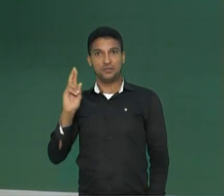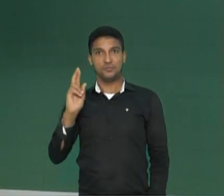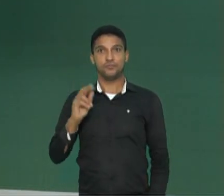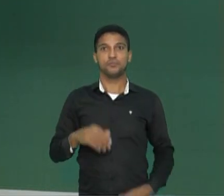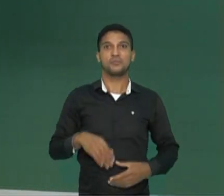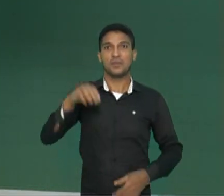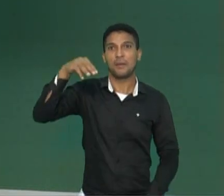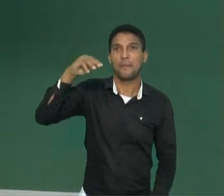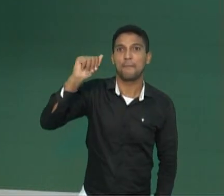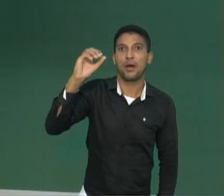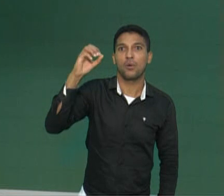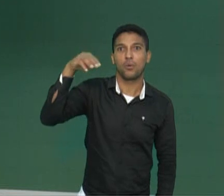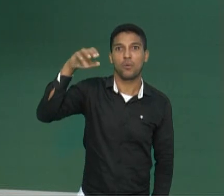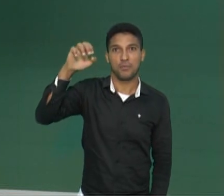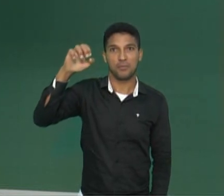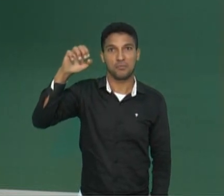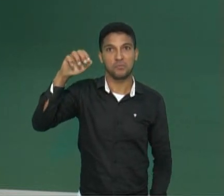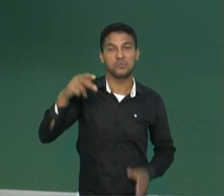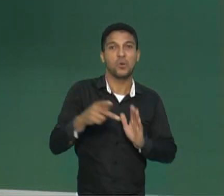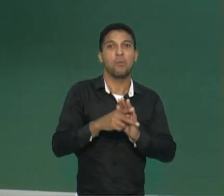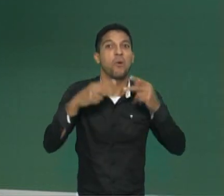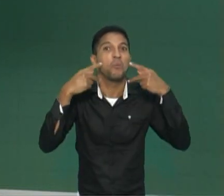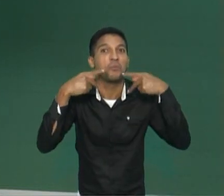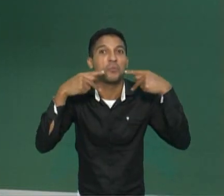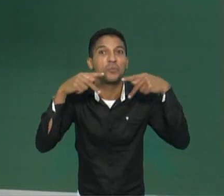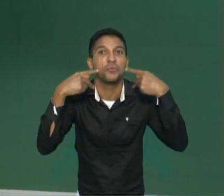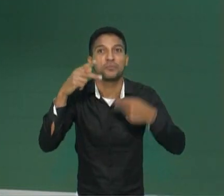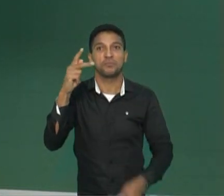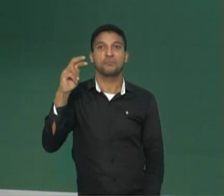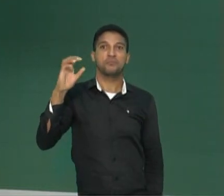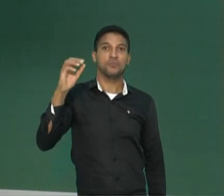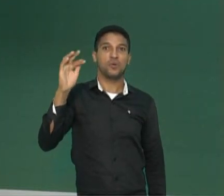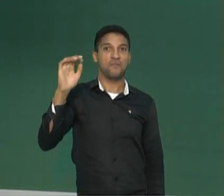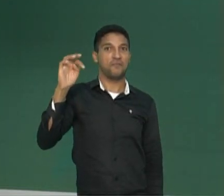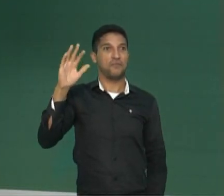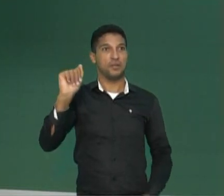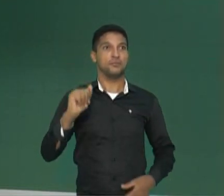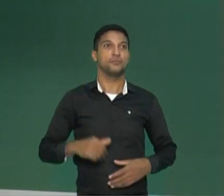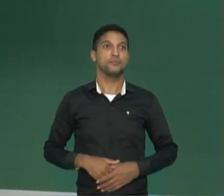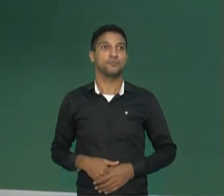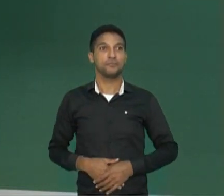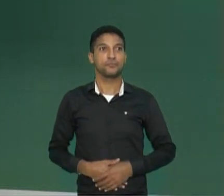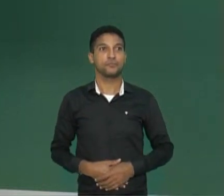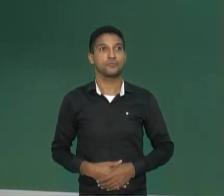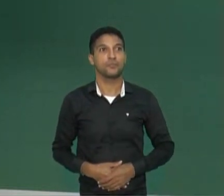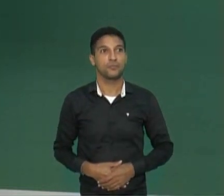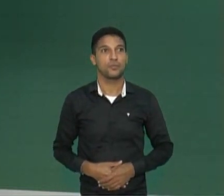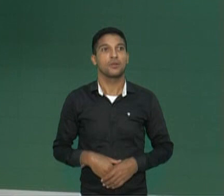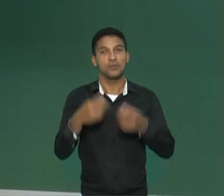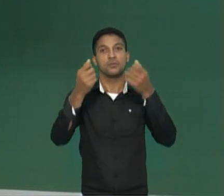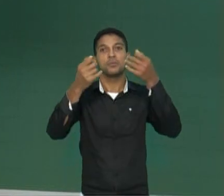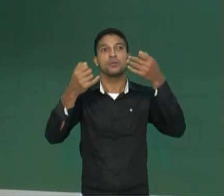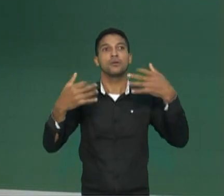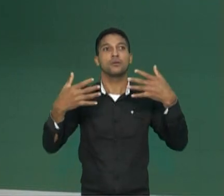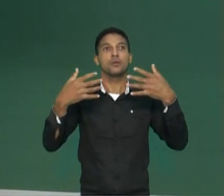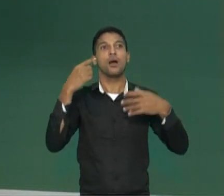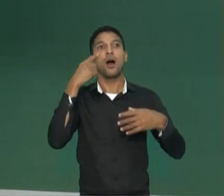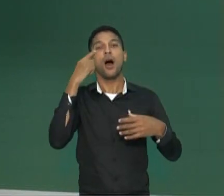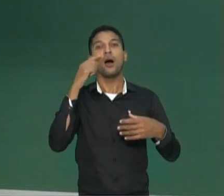último profeta, né. Então a gente tem a arte islâmica, a expansão até a morte de Maomé, então você vê que era